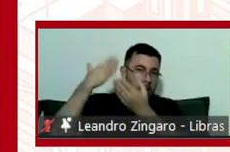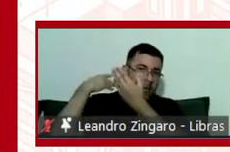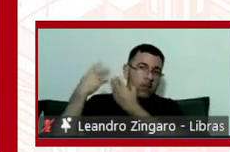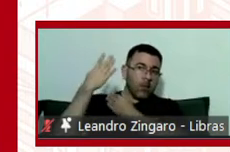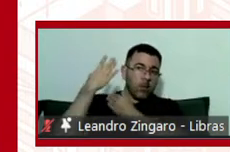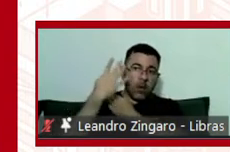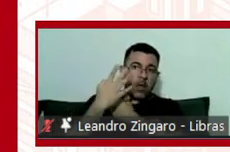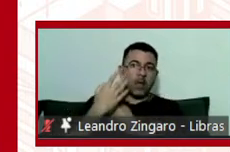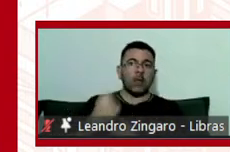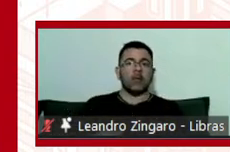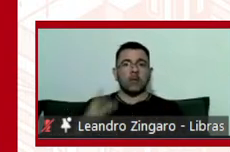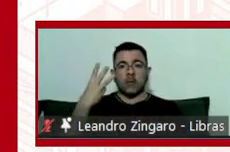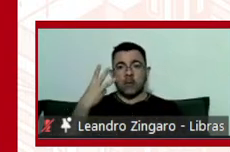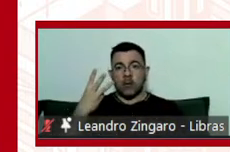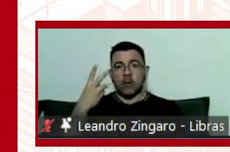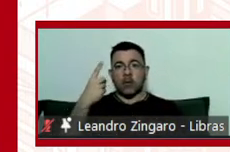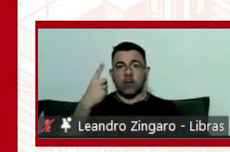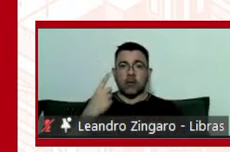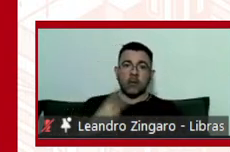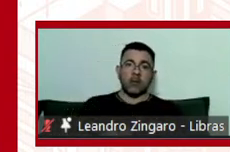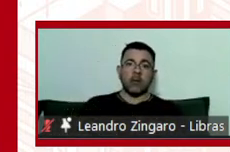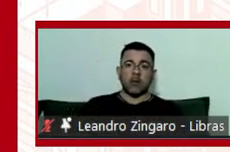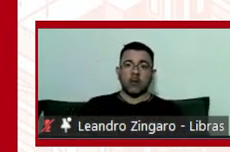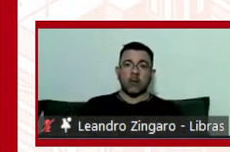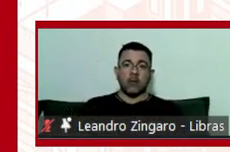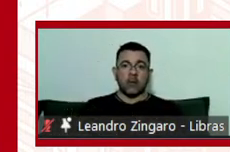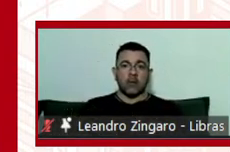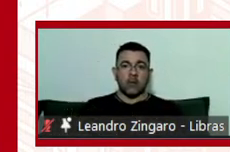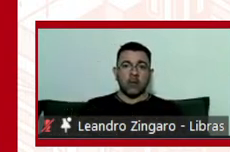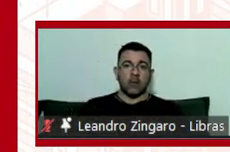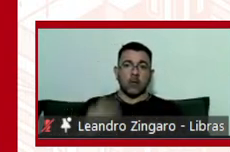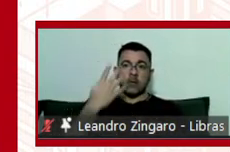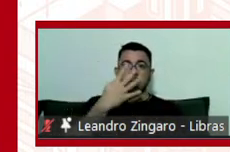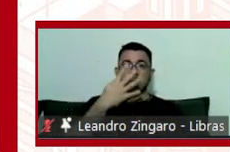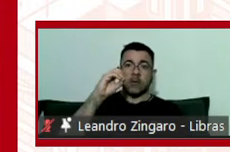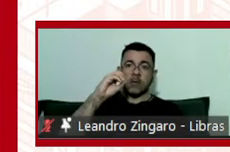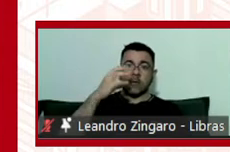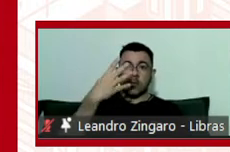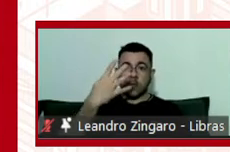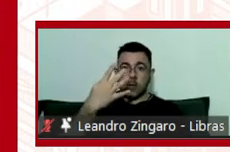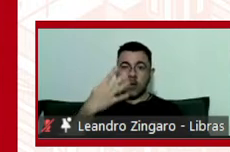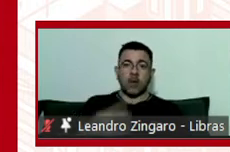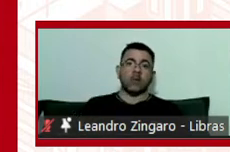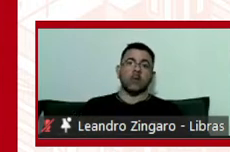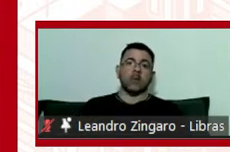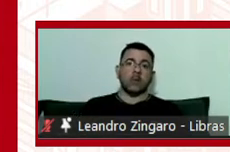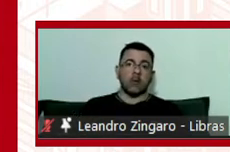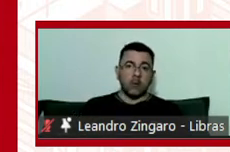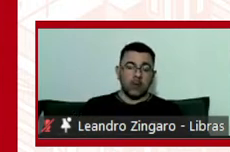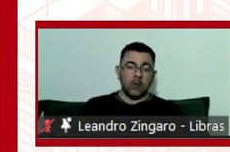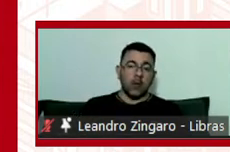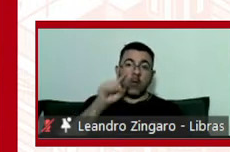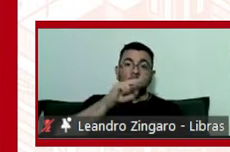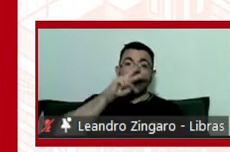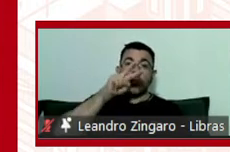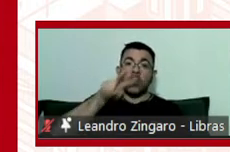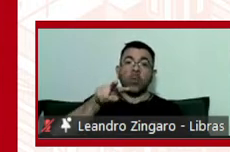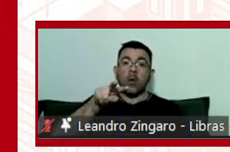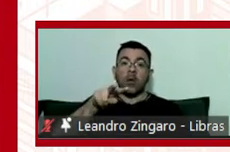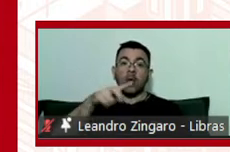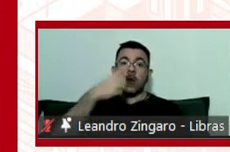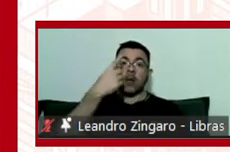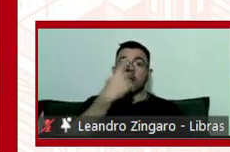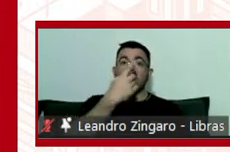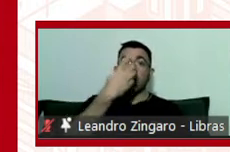ontem três antes de ontem ontem segunda-feira 404 empreg gerado e aqui vocês vem ó 14.000 empregos gerados aqui na